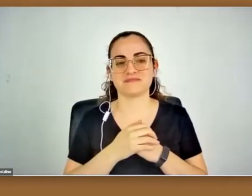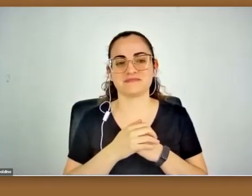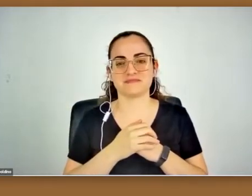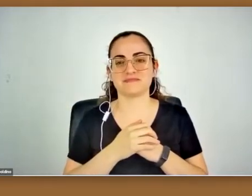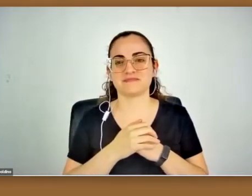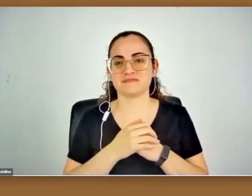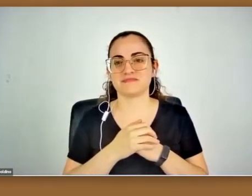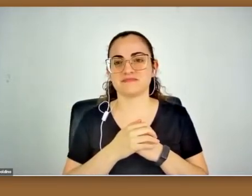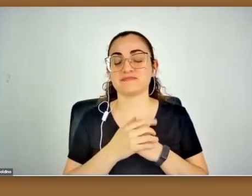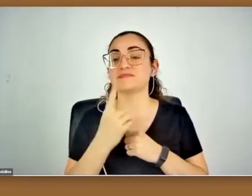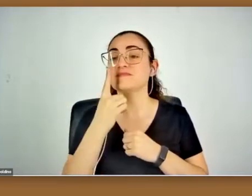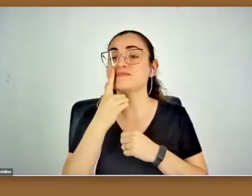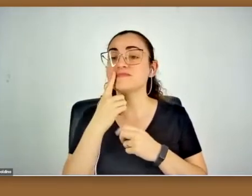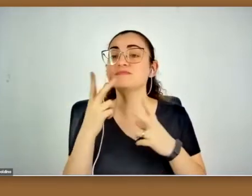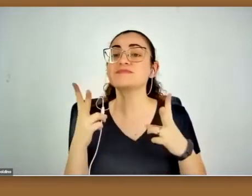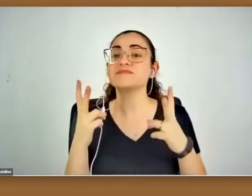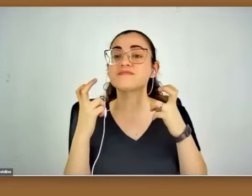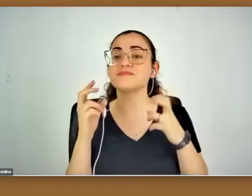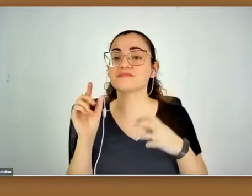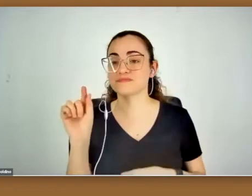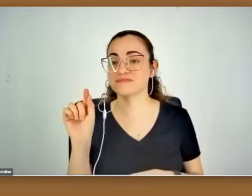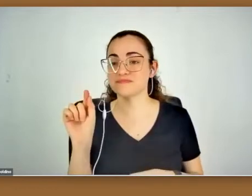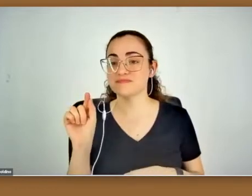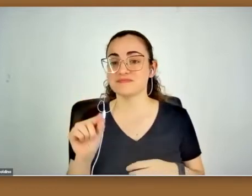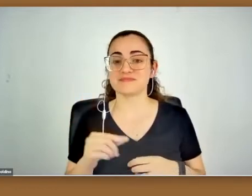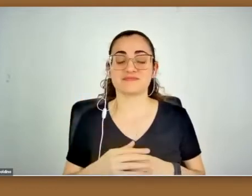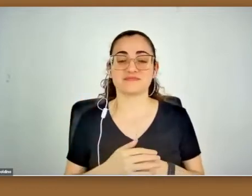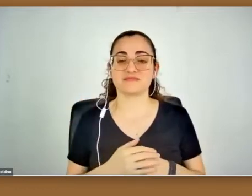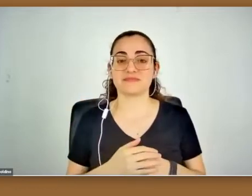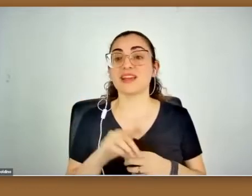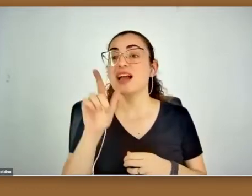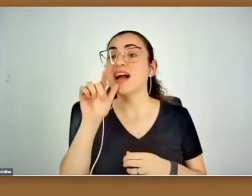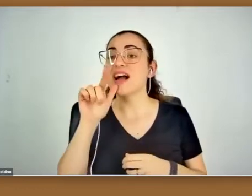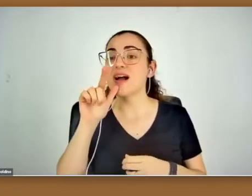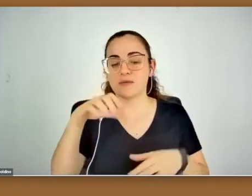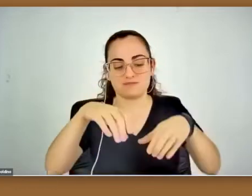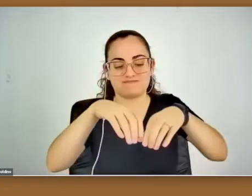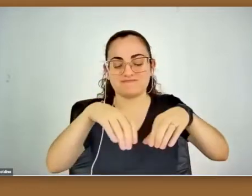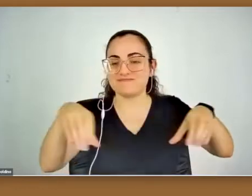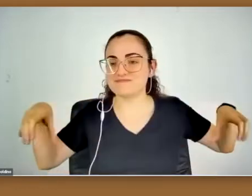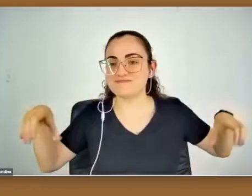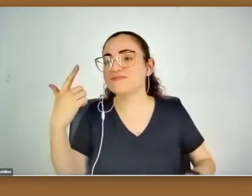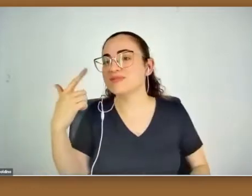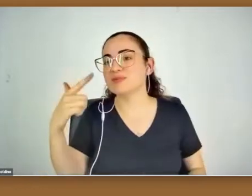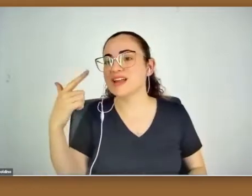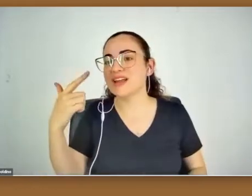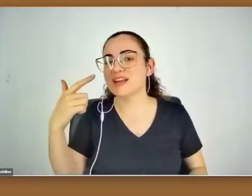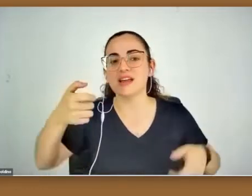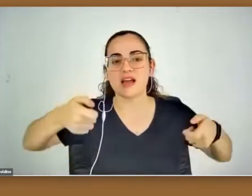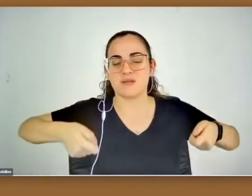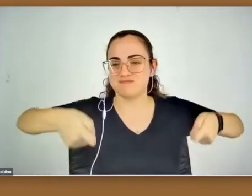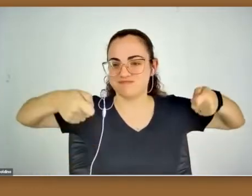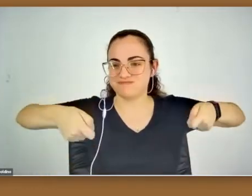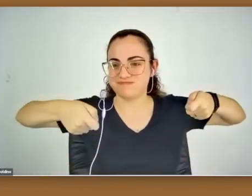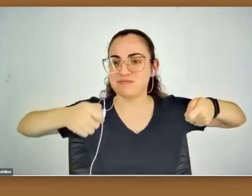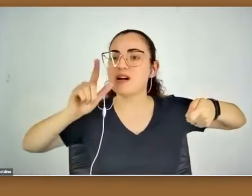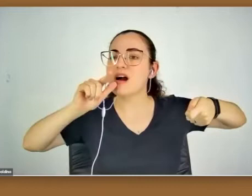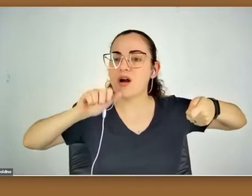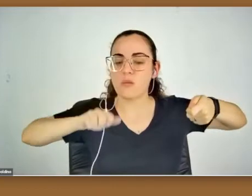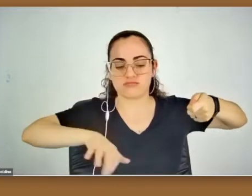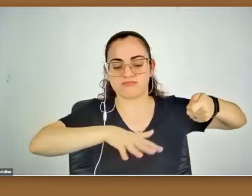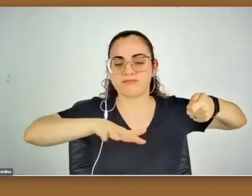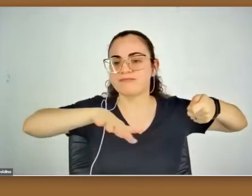você observa, por exemplo, as pessoas, elas não têm água encanada, então elas armazenam água em pote, ou você tem,